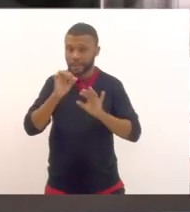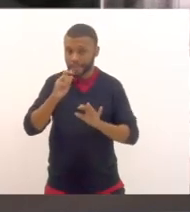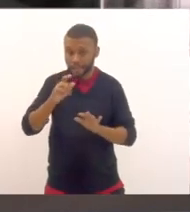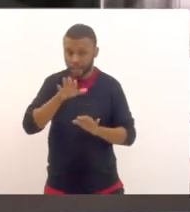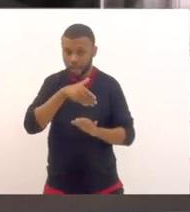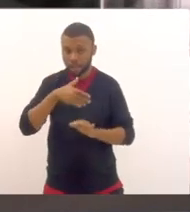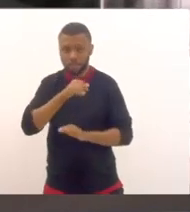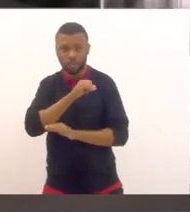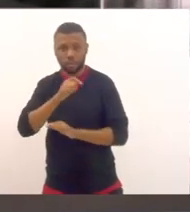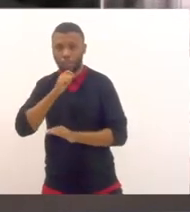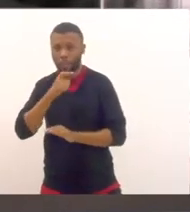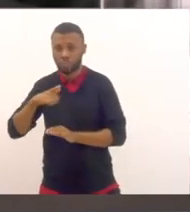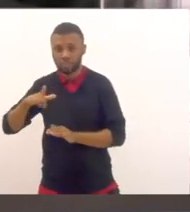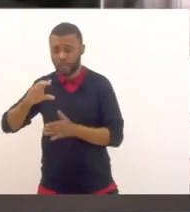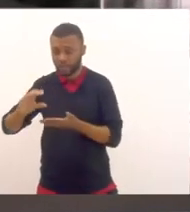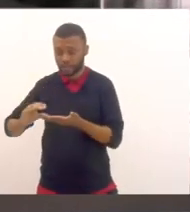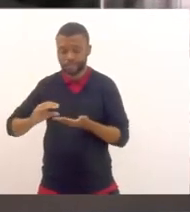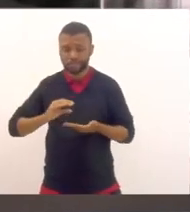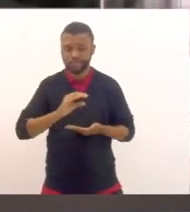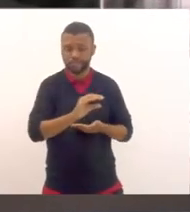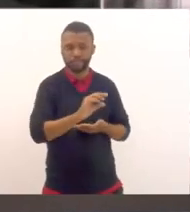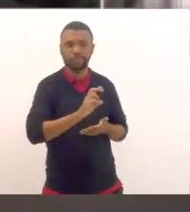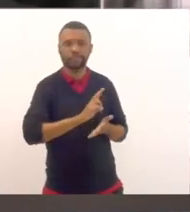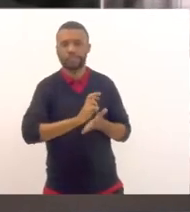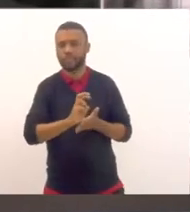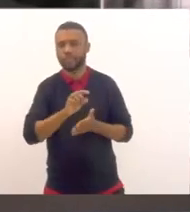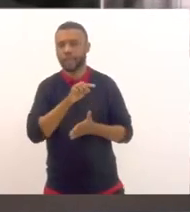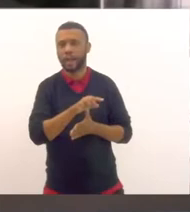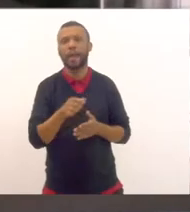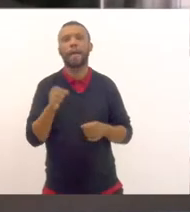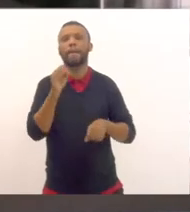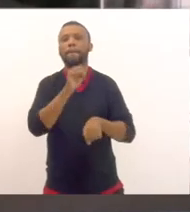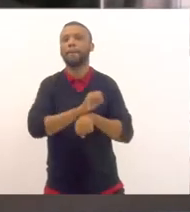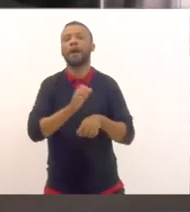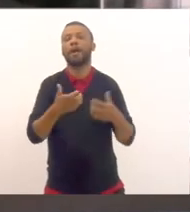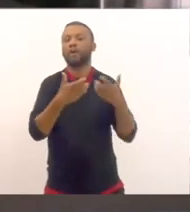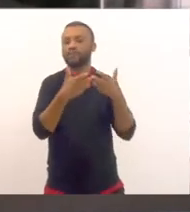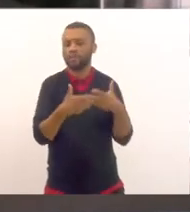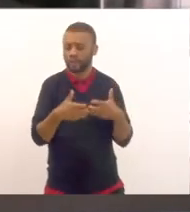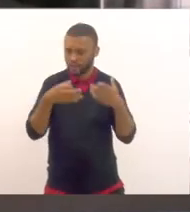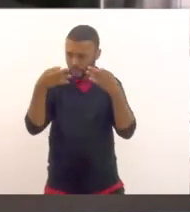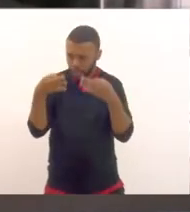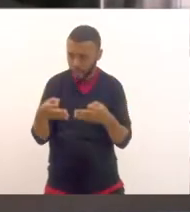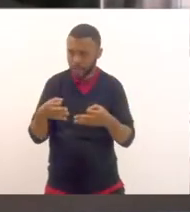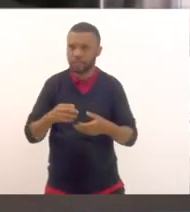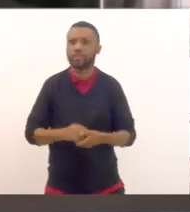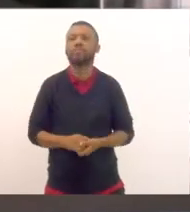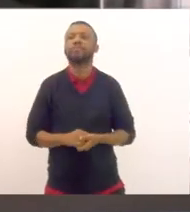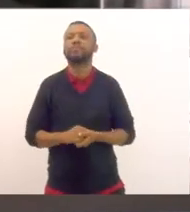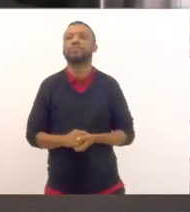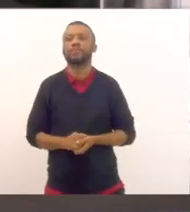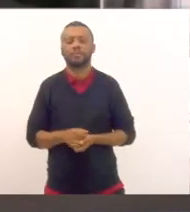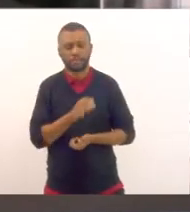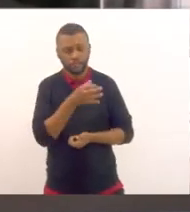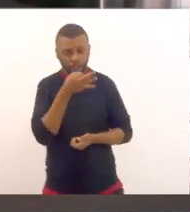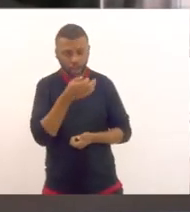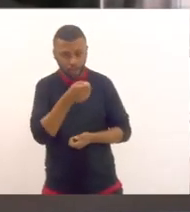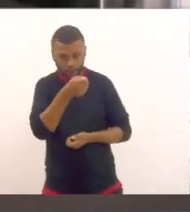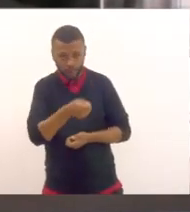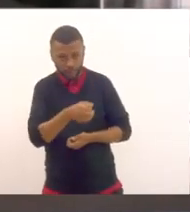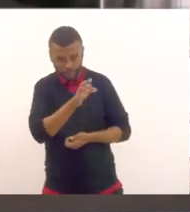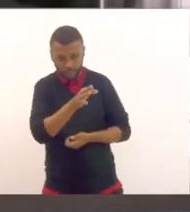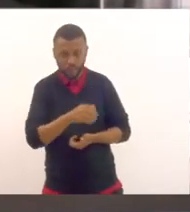por parte do Governo do Estado para SuperVia que ela ia parar o funcionamento corretas eu não sei se essa